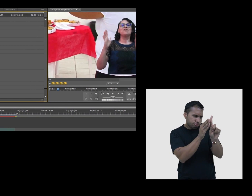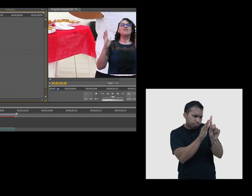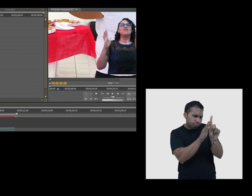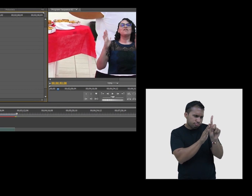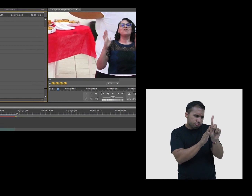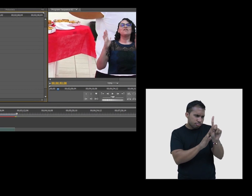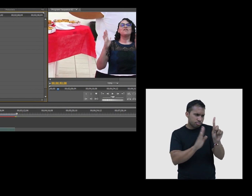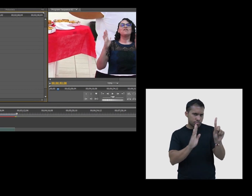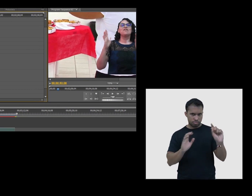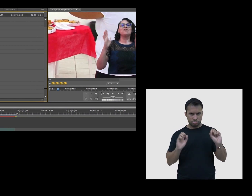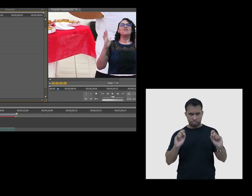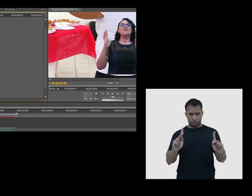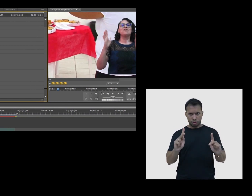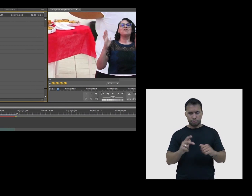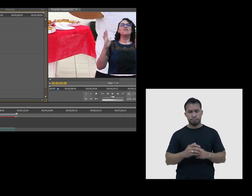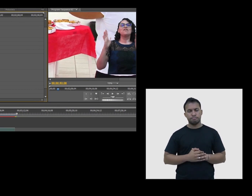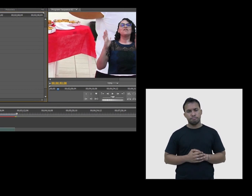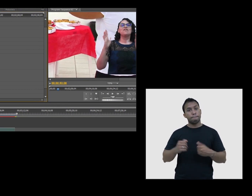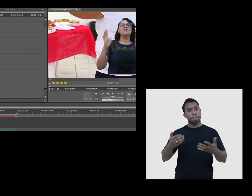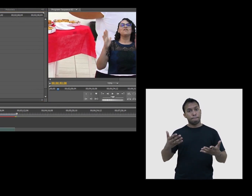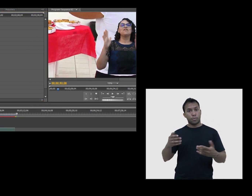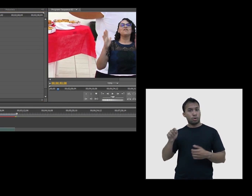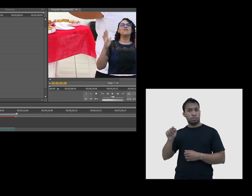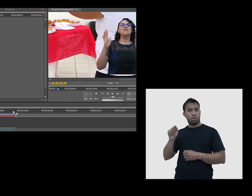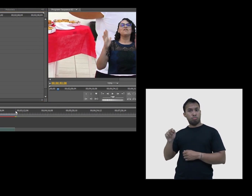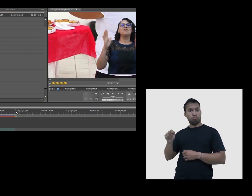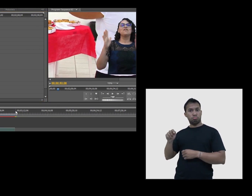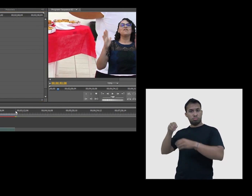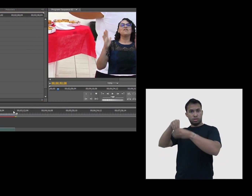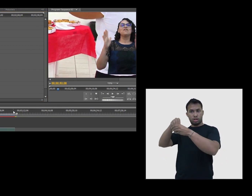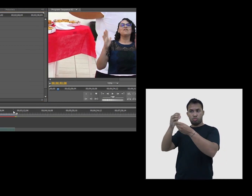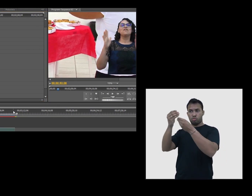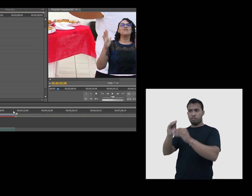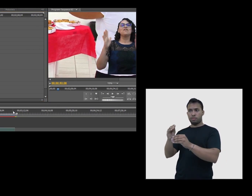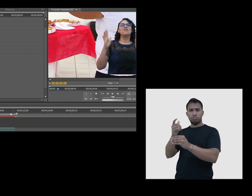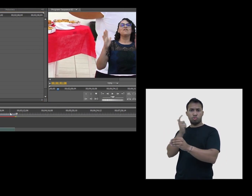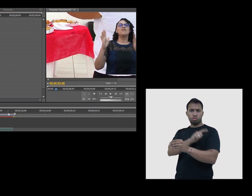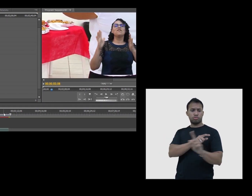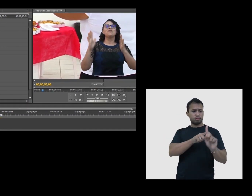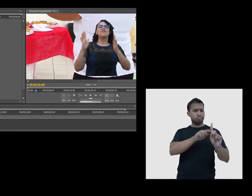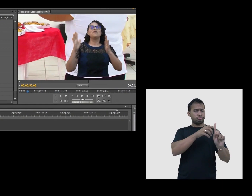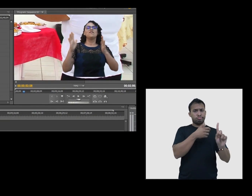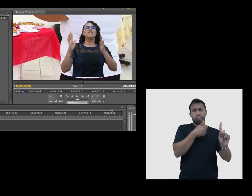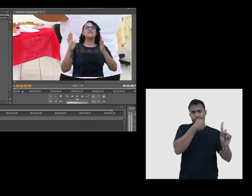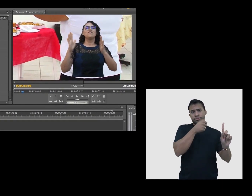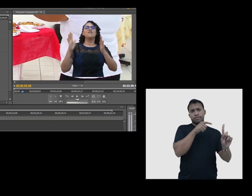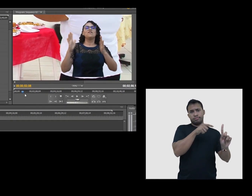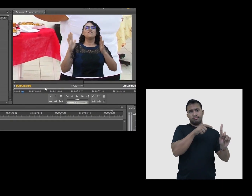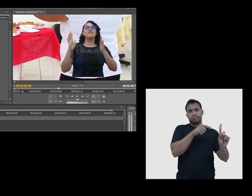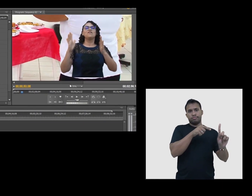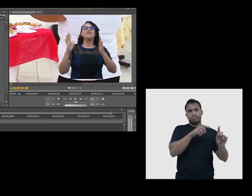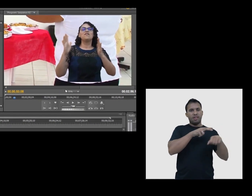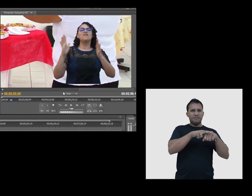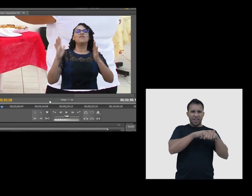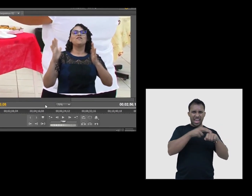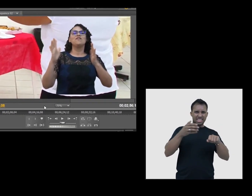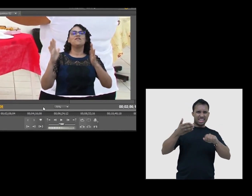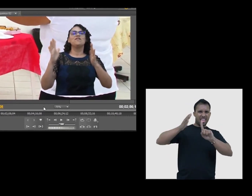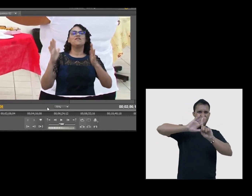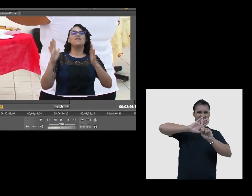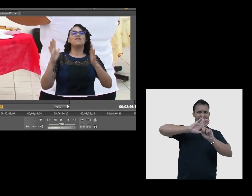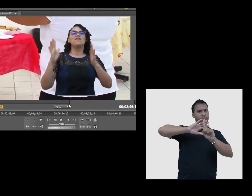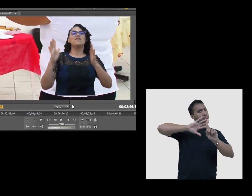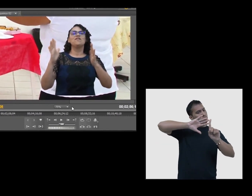Bom, aqui da propriedade do TK, acredito que com isso aqui a gente já conseguiu um bom resultado. A gente vê aqui que o fundo verde já saiu por